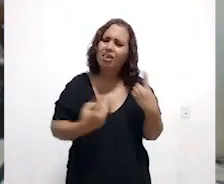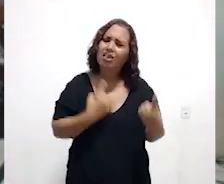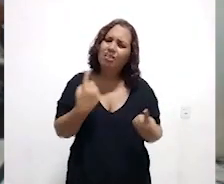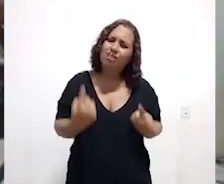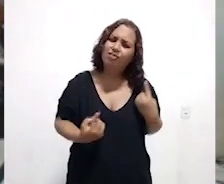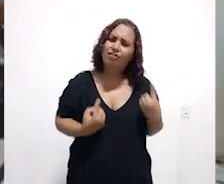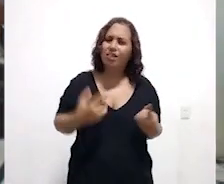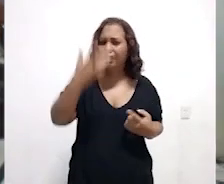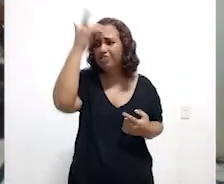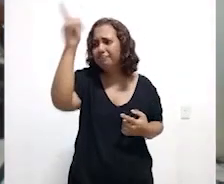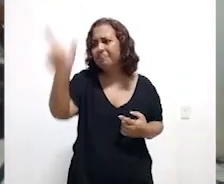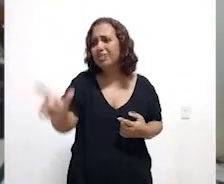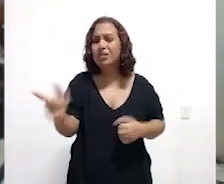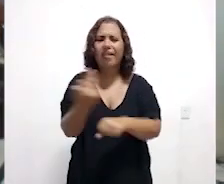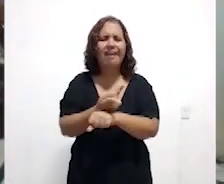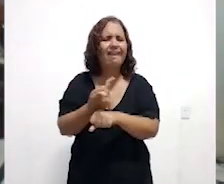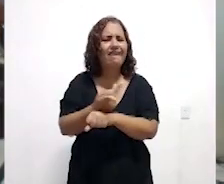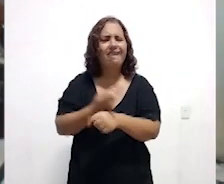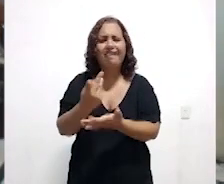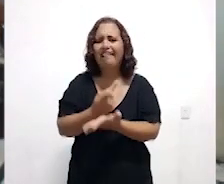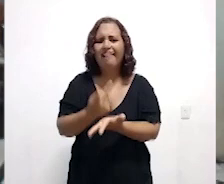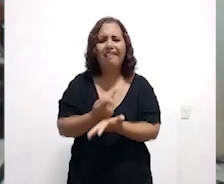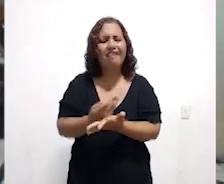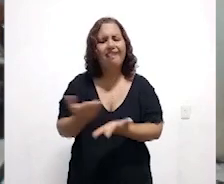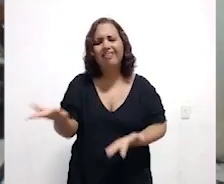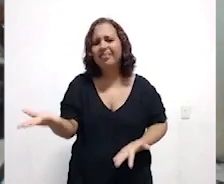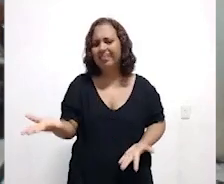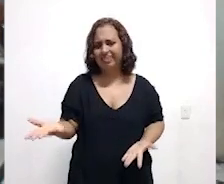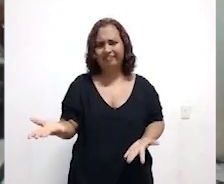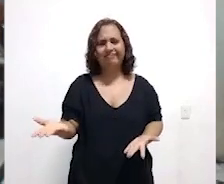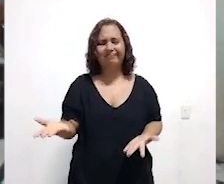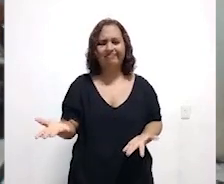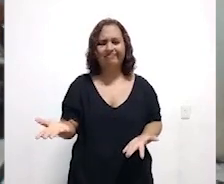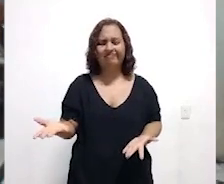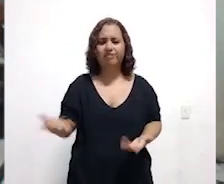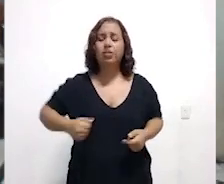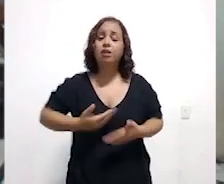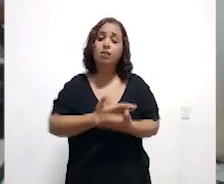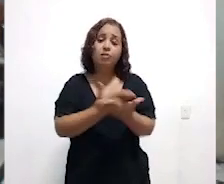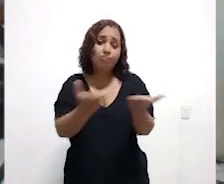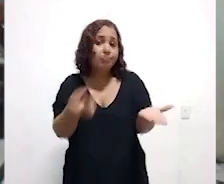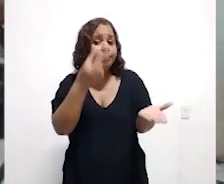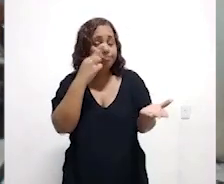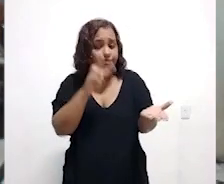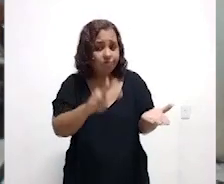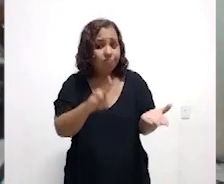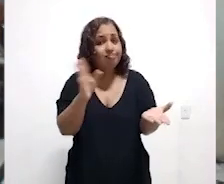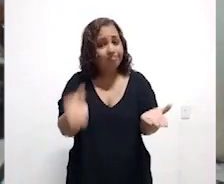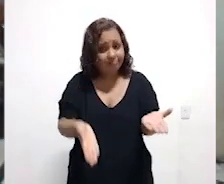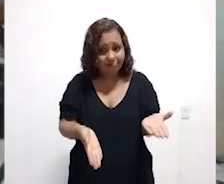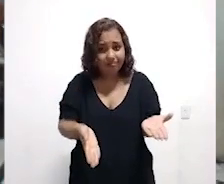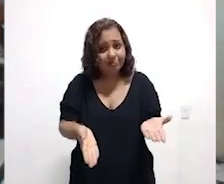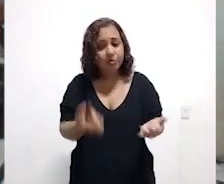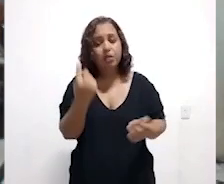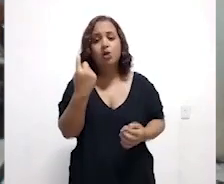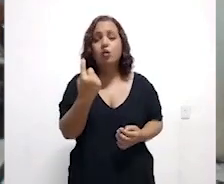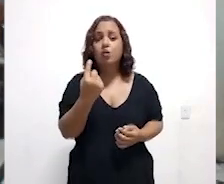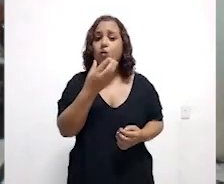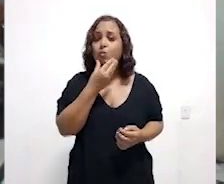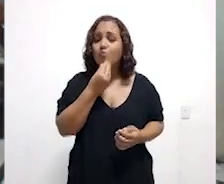pessoas erradas, não é? Vocês viram aí recentemente um homem